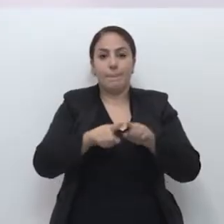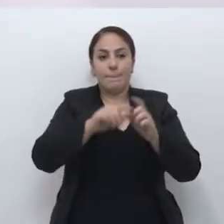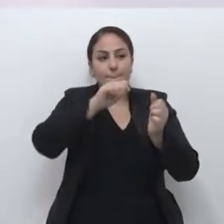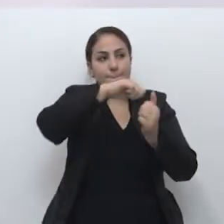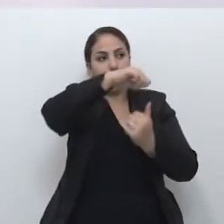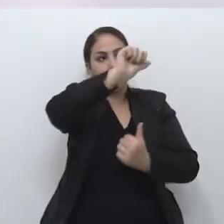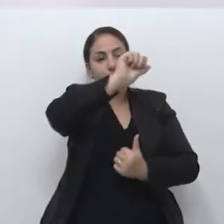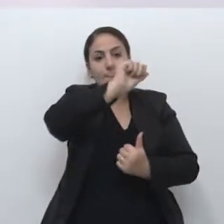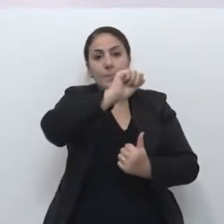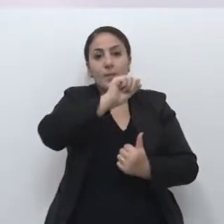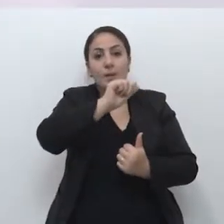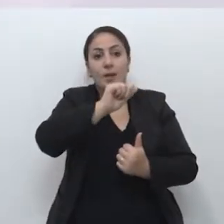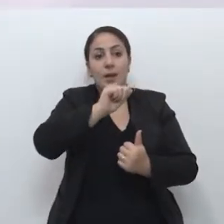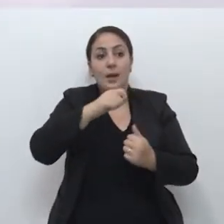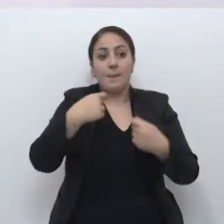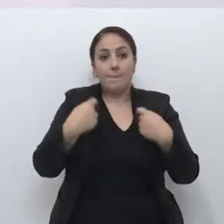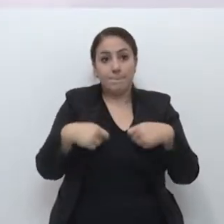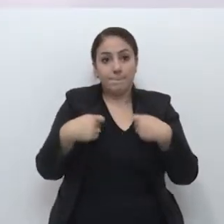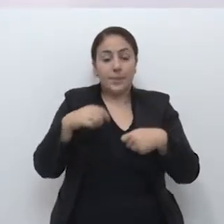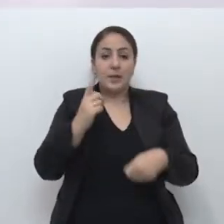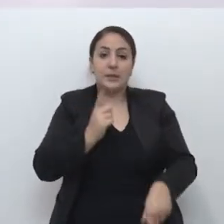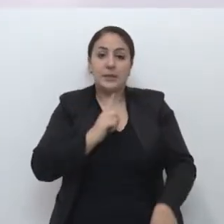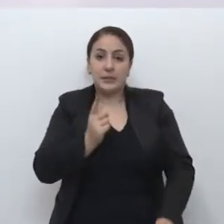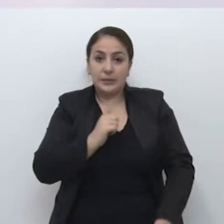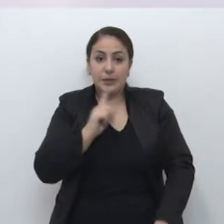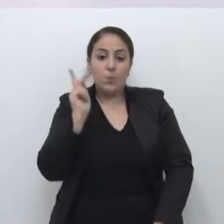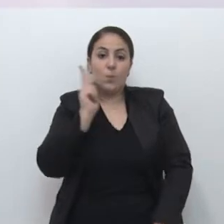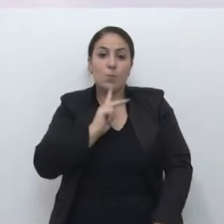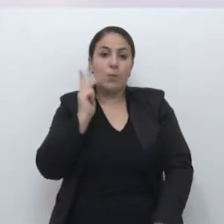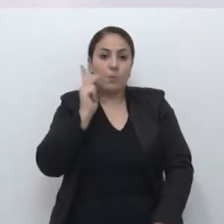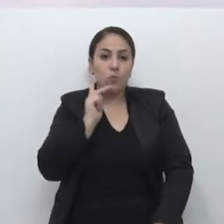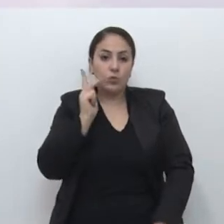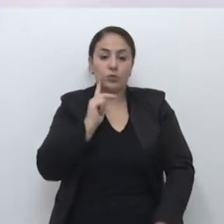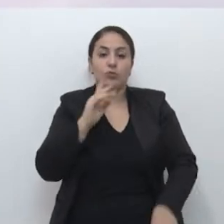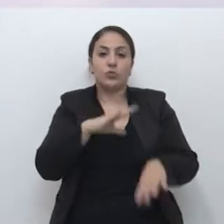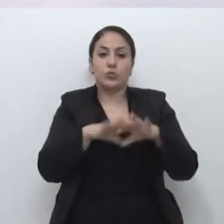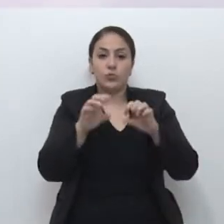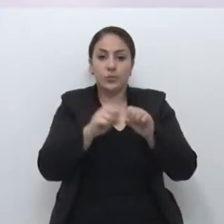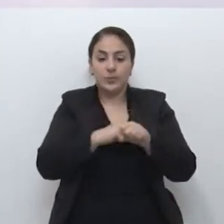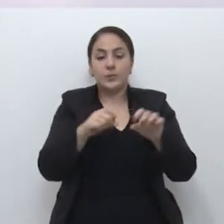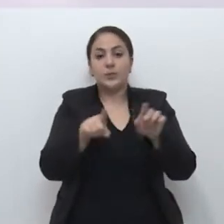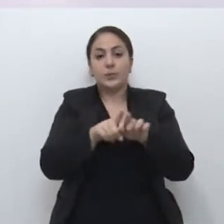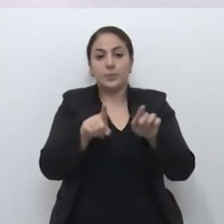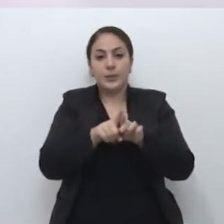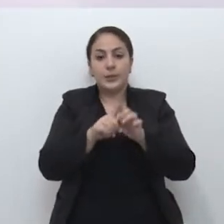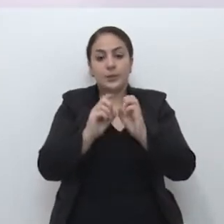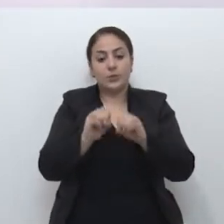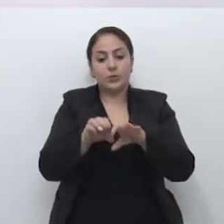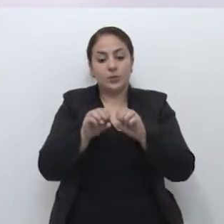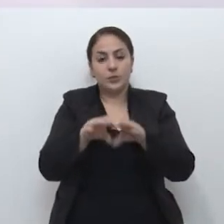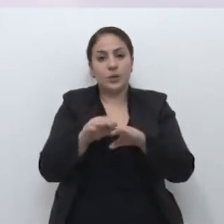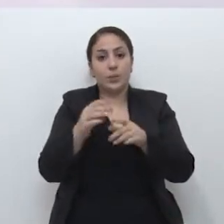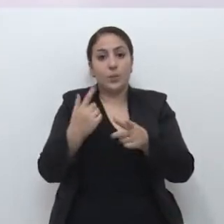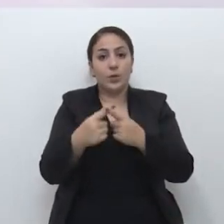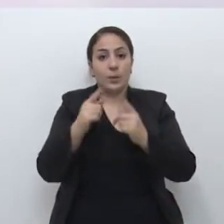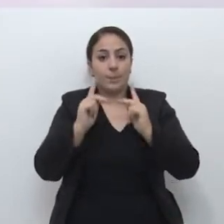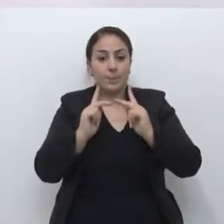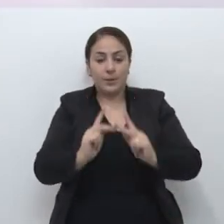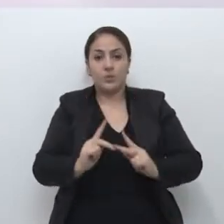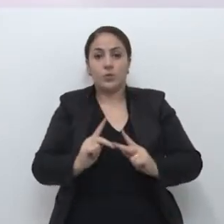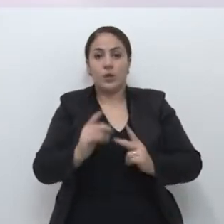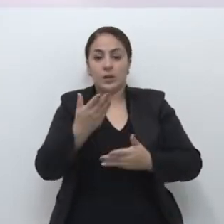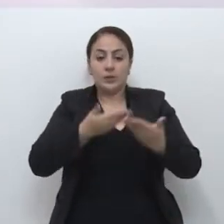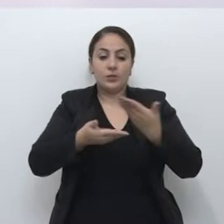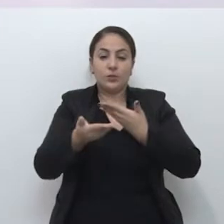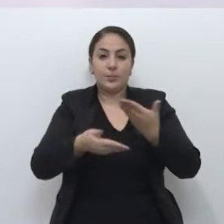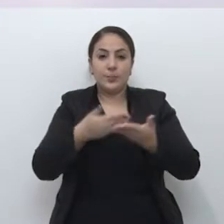dos cartazes, é preciso que a gente tenha uma política de formação e de educação para que essas pessoas que vão prestar